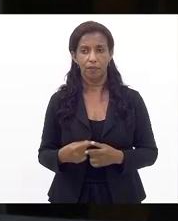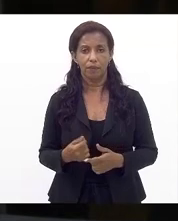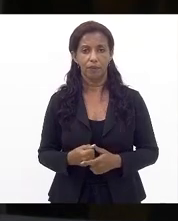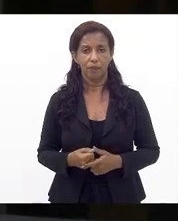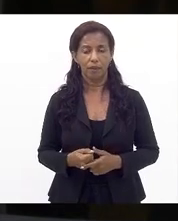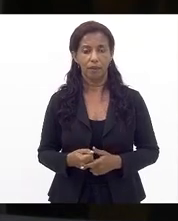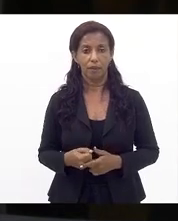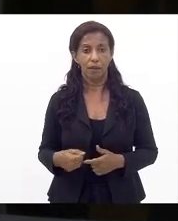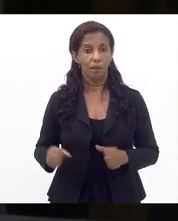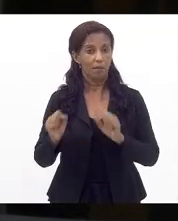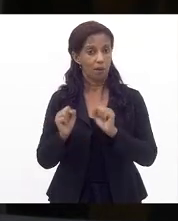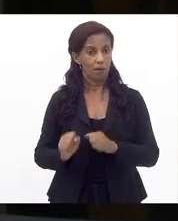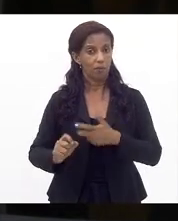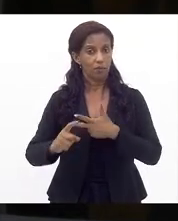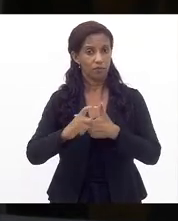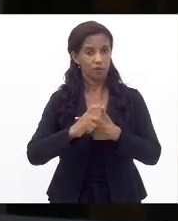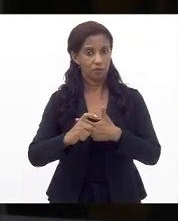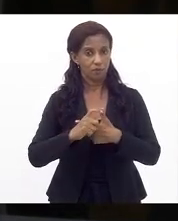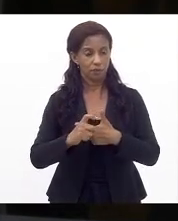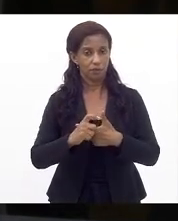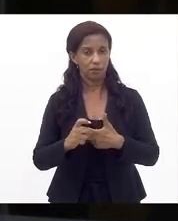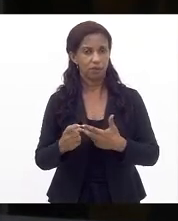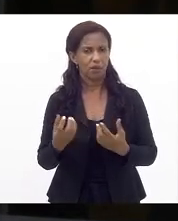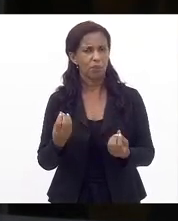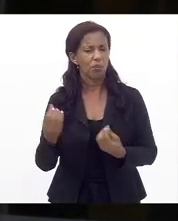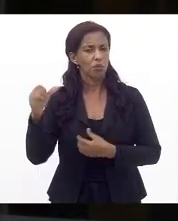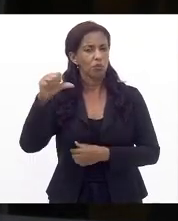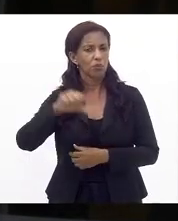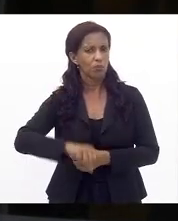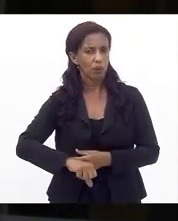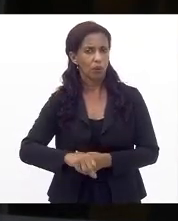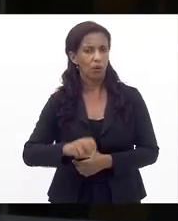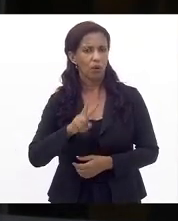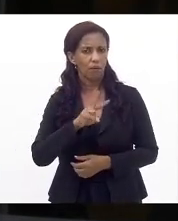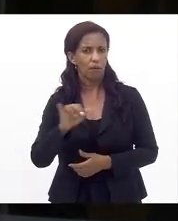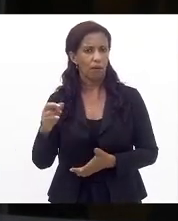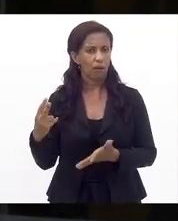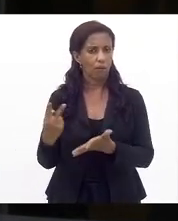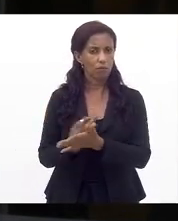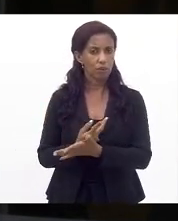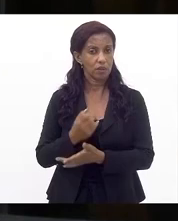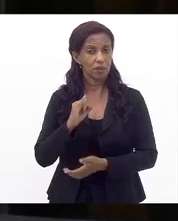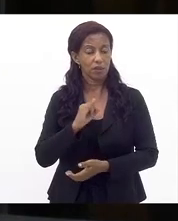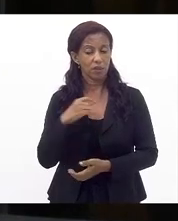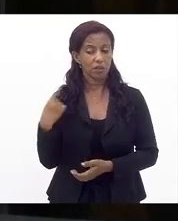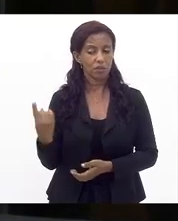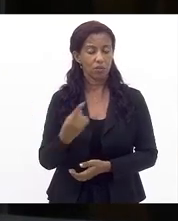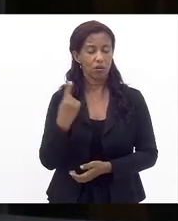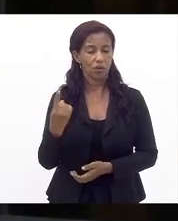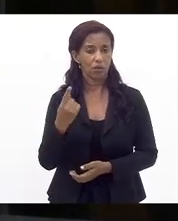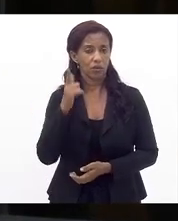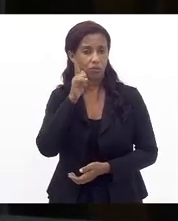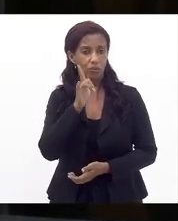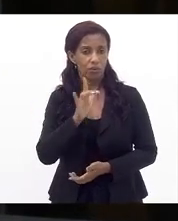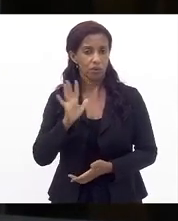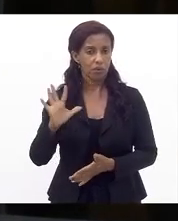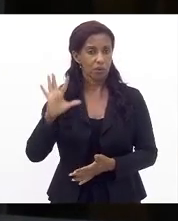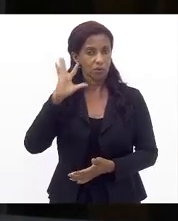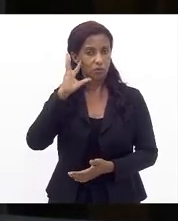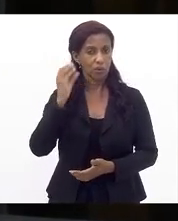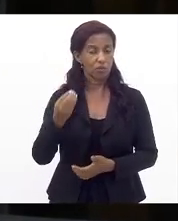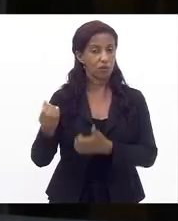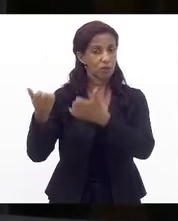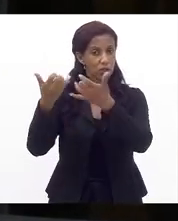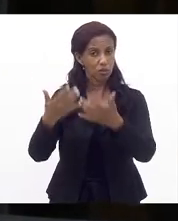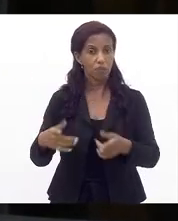para o poder executivo muito pior Será se nós não conseguimos aderir e